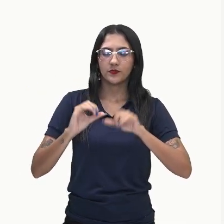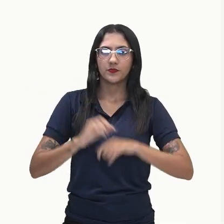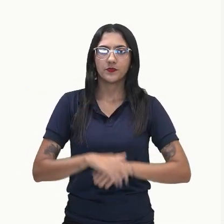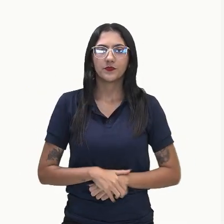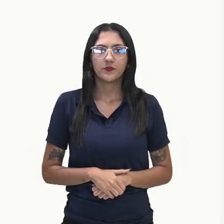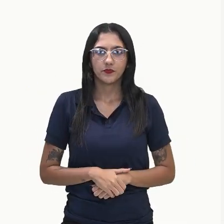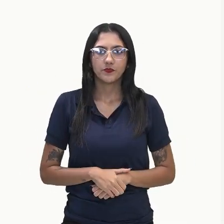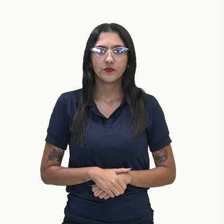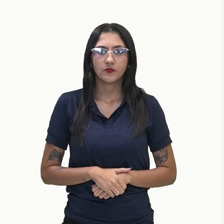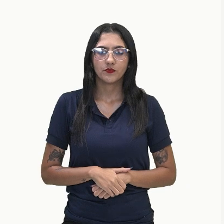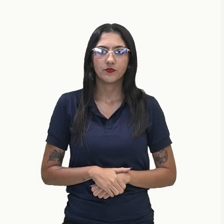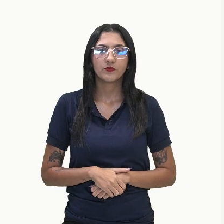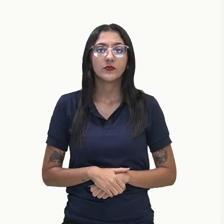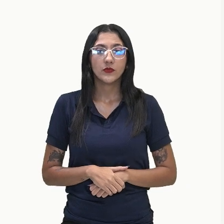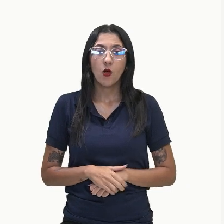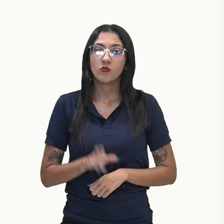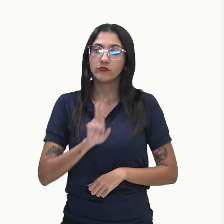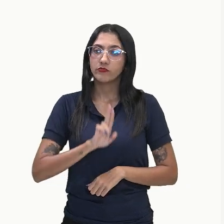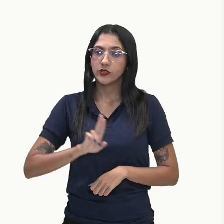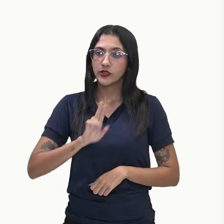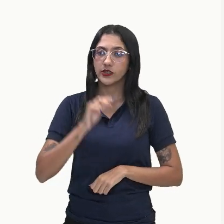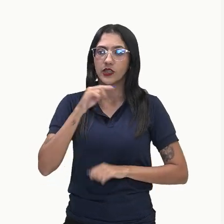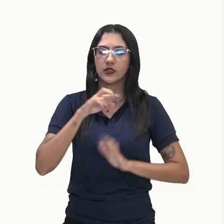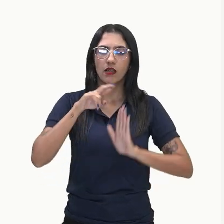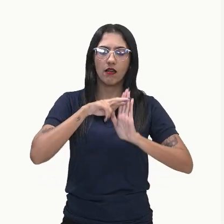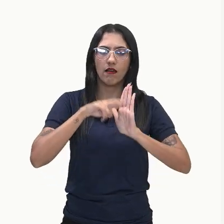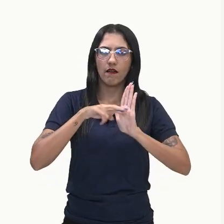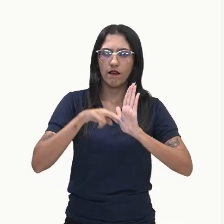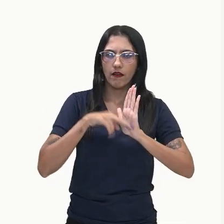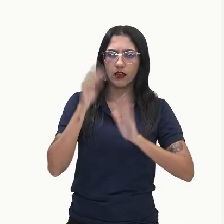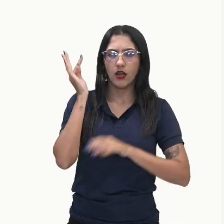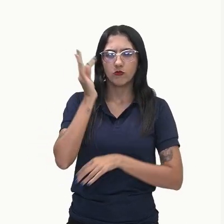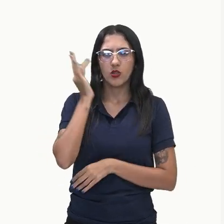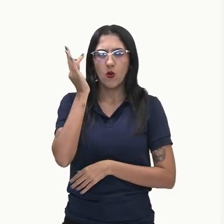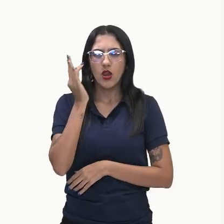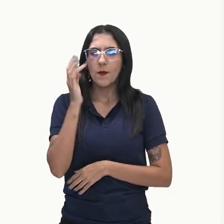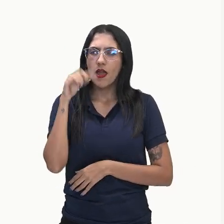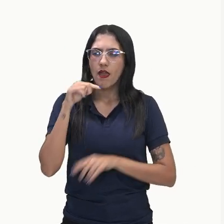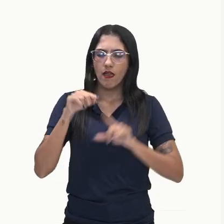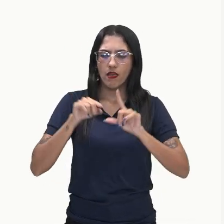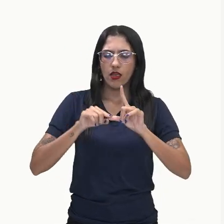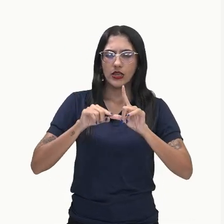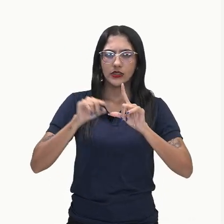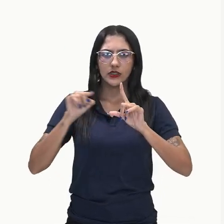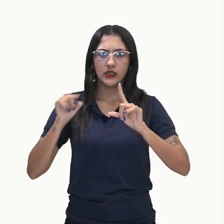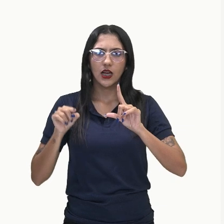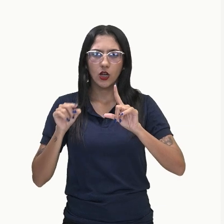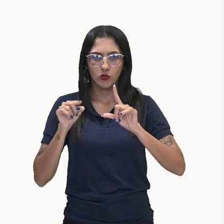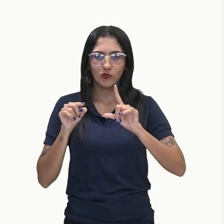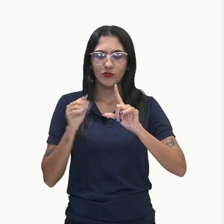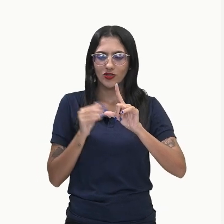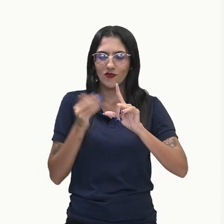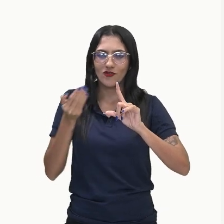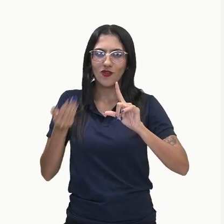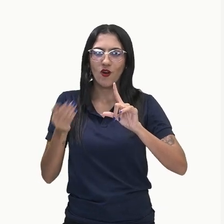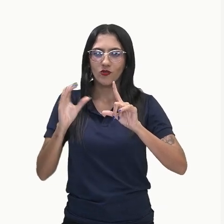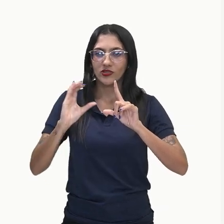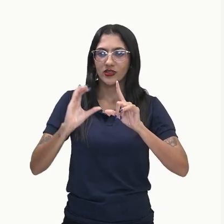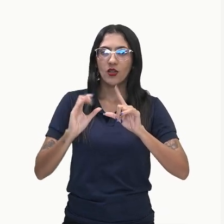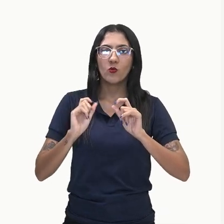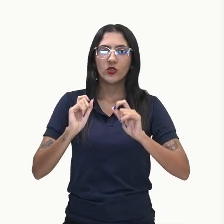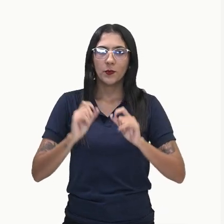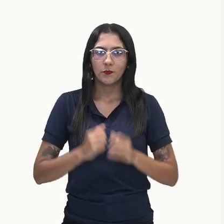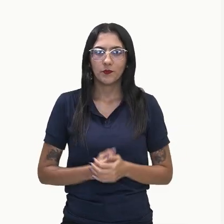Pelo teorema, o que é que diz? Que este ângulo aqui externo vai ser a